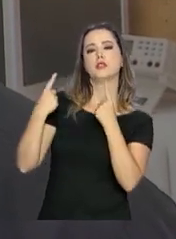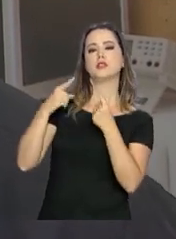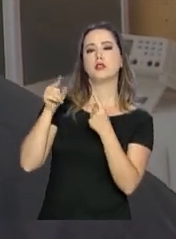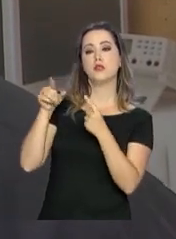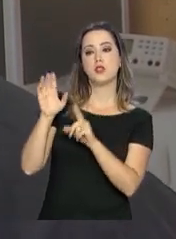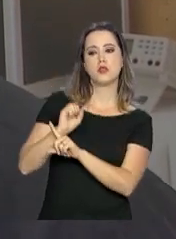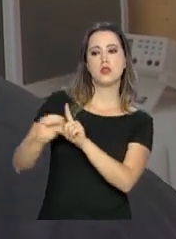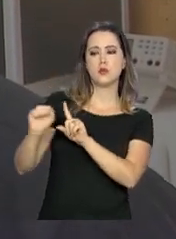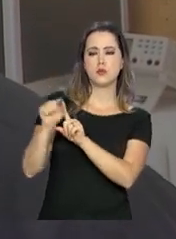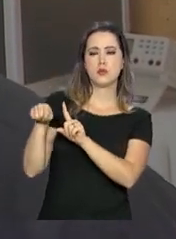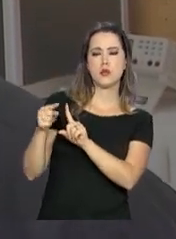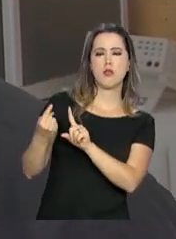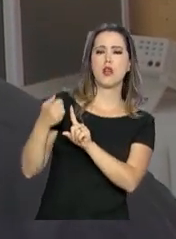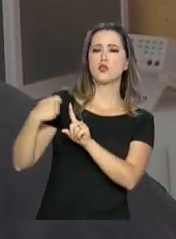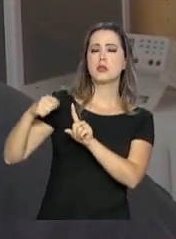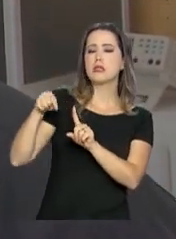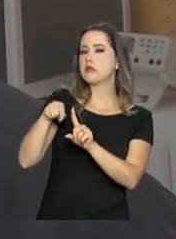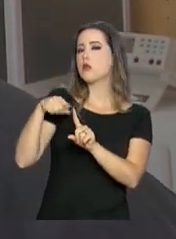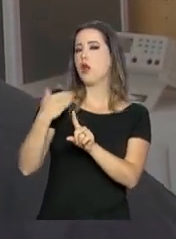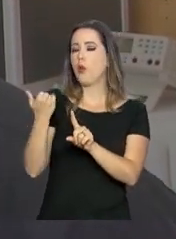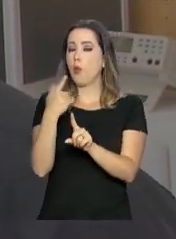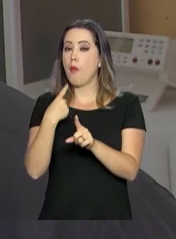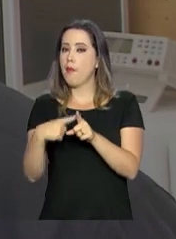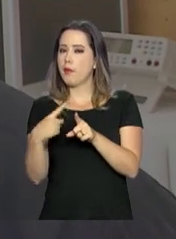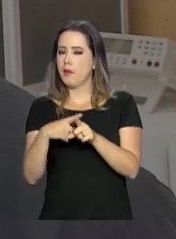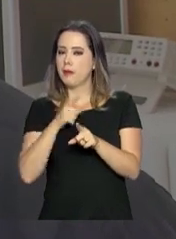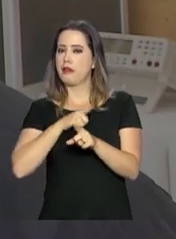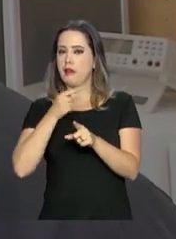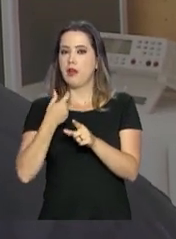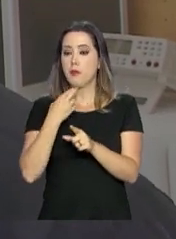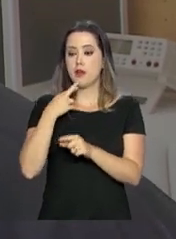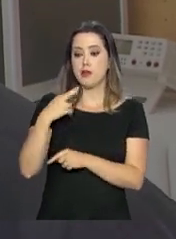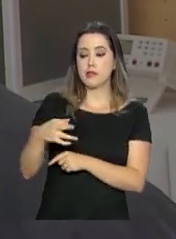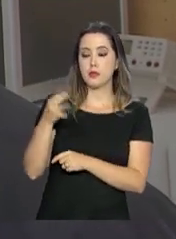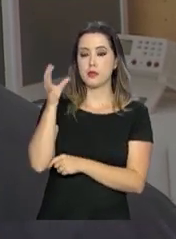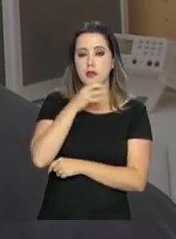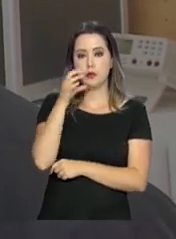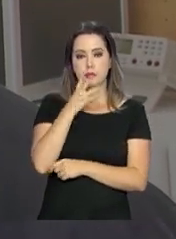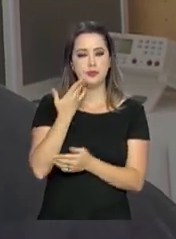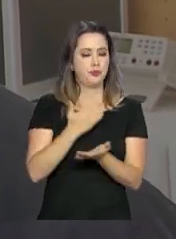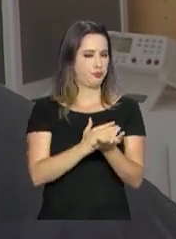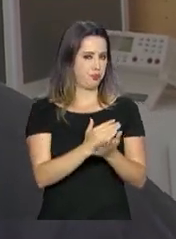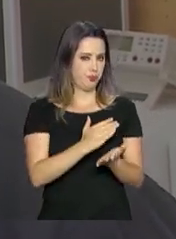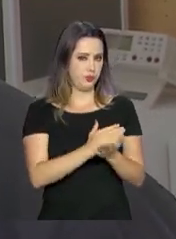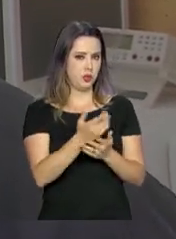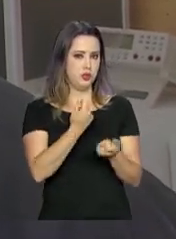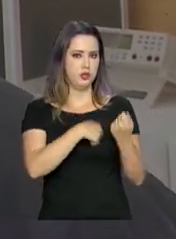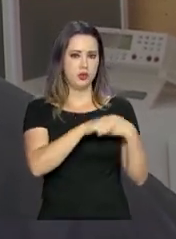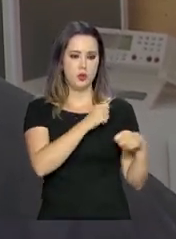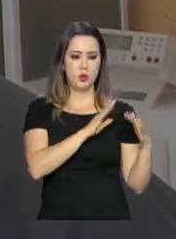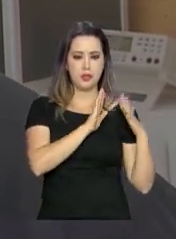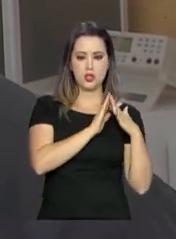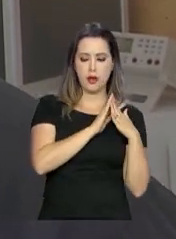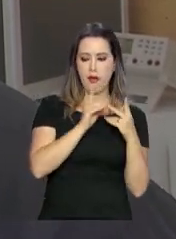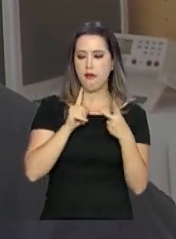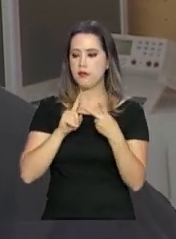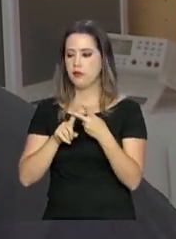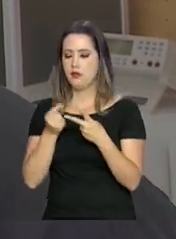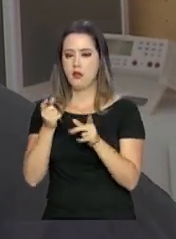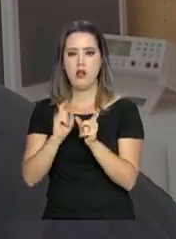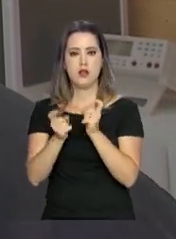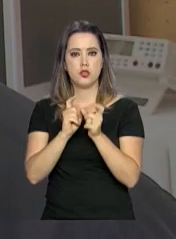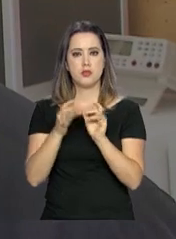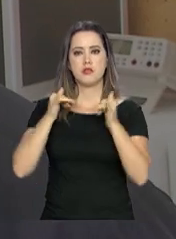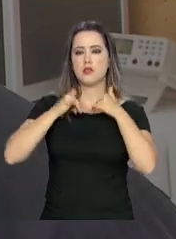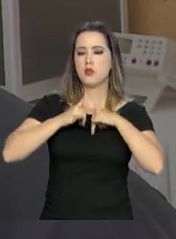sociedade quais os nossos problemas e em cima disso é criado soluções que vão desde economia doméstica a gestão